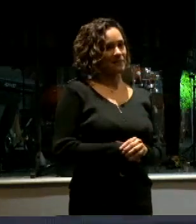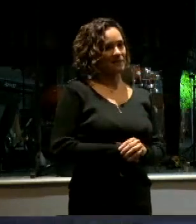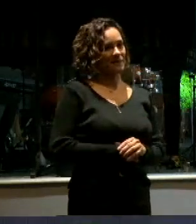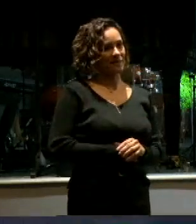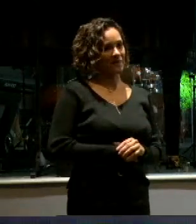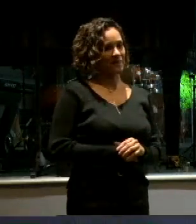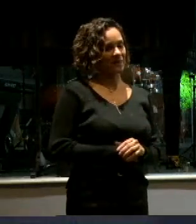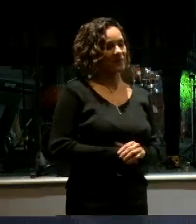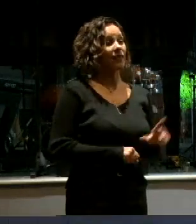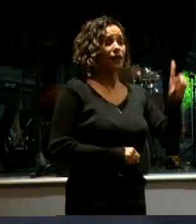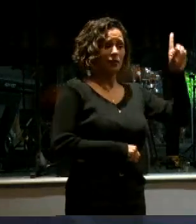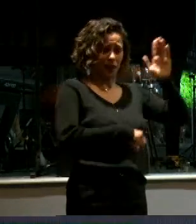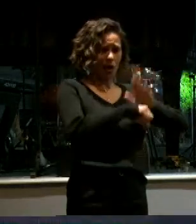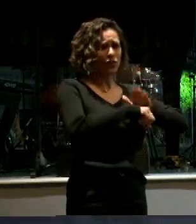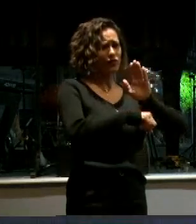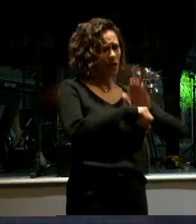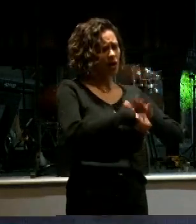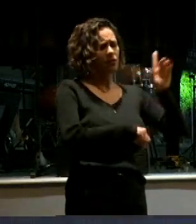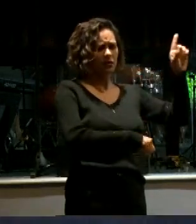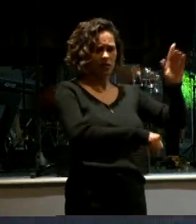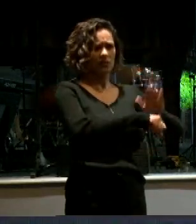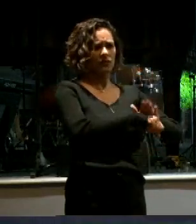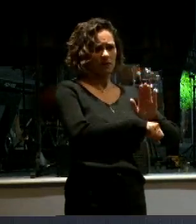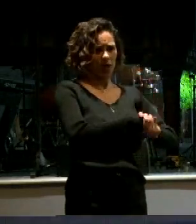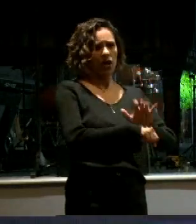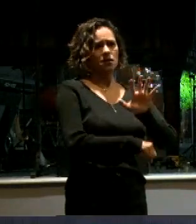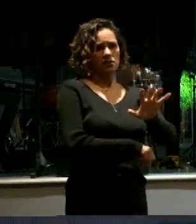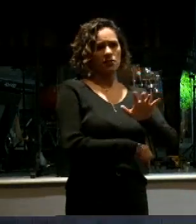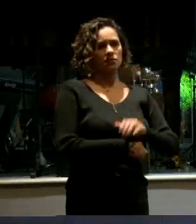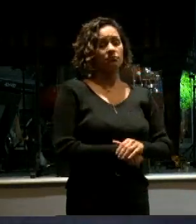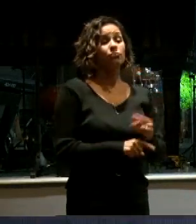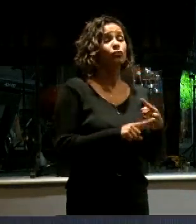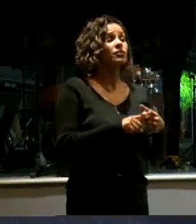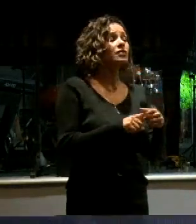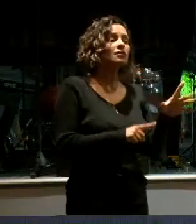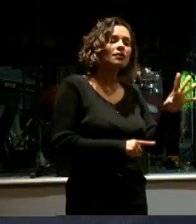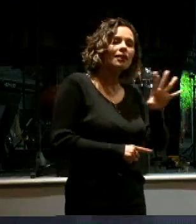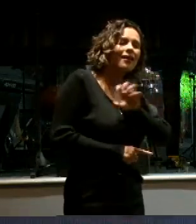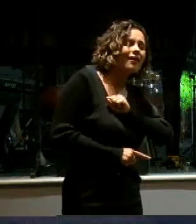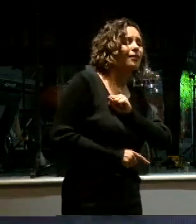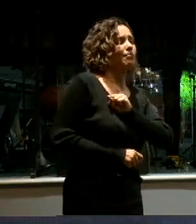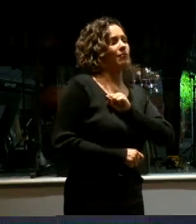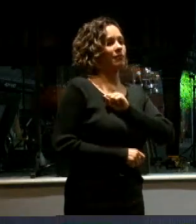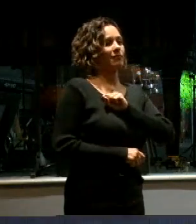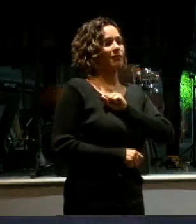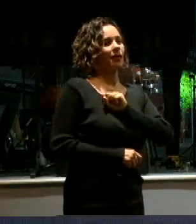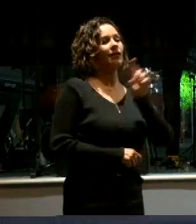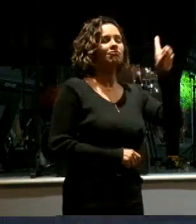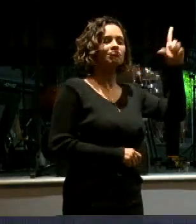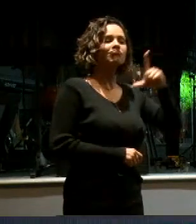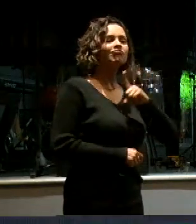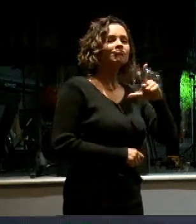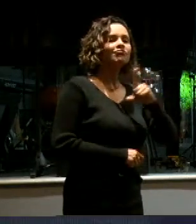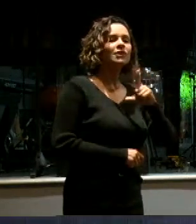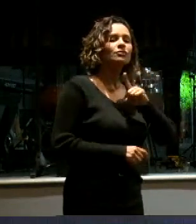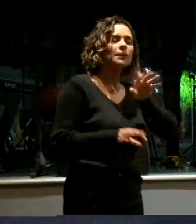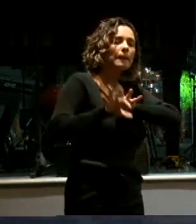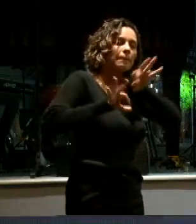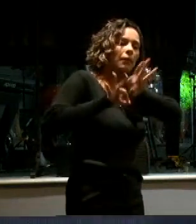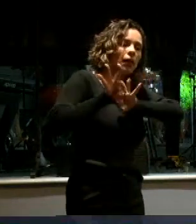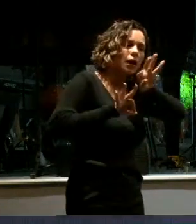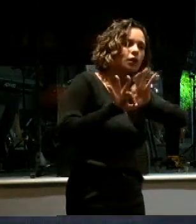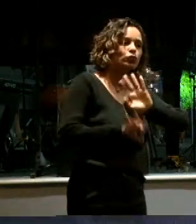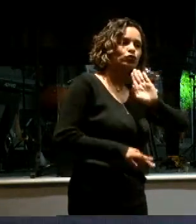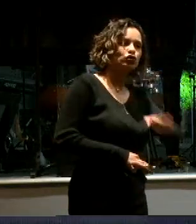Deus faz isso com a gente, porque Ele nos ama, porque tem propósito para você. Ele sabe que